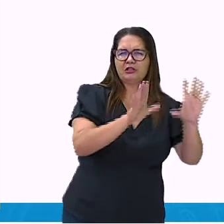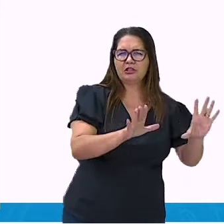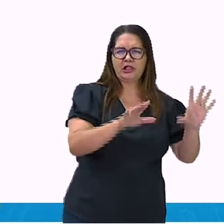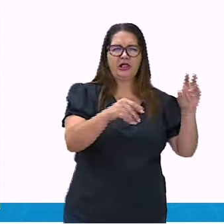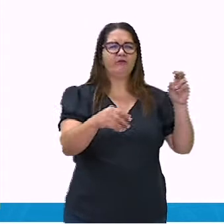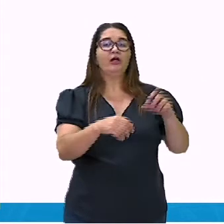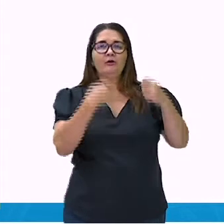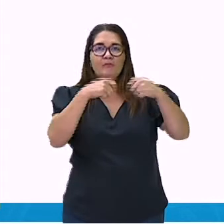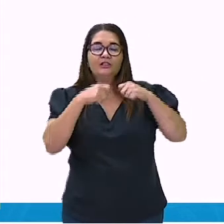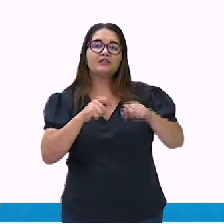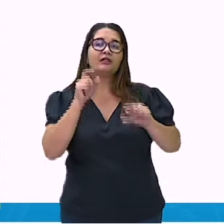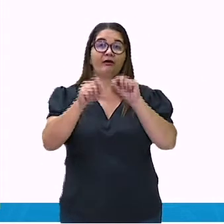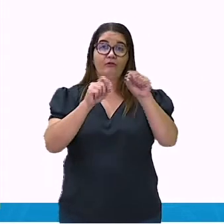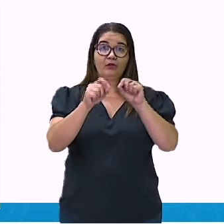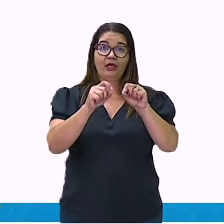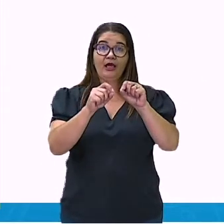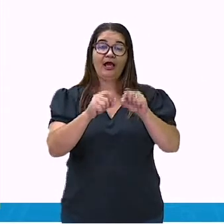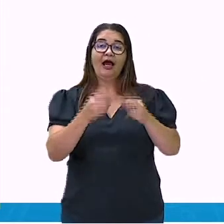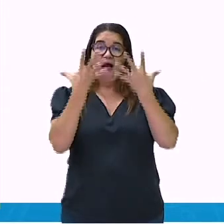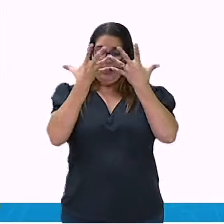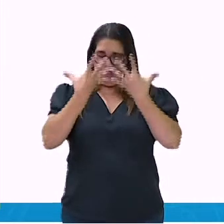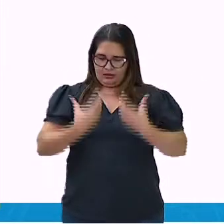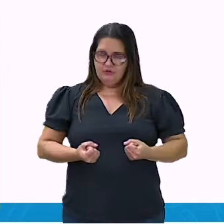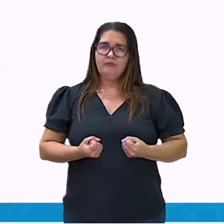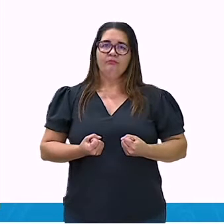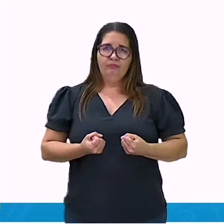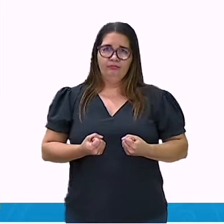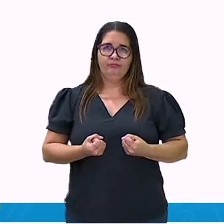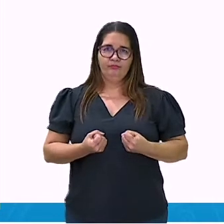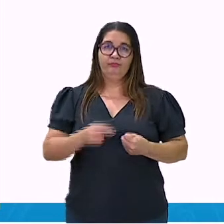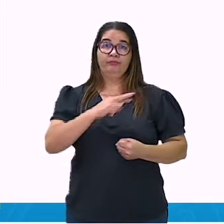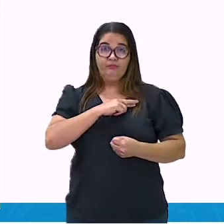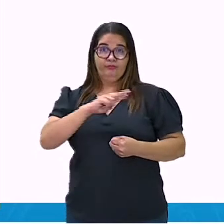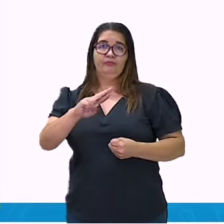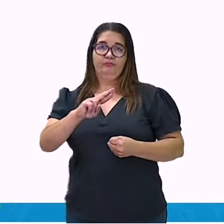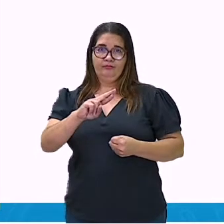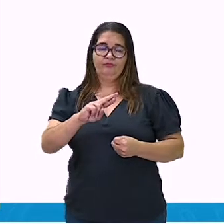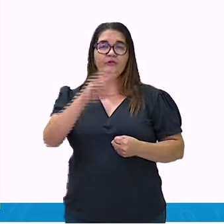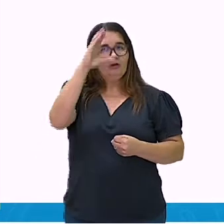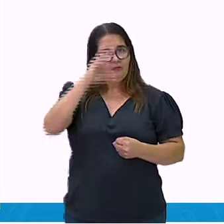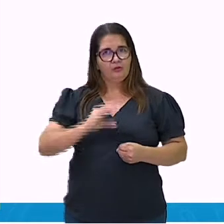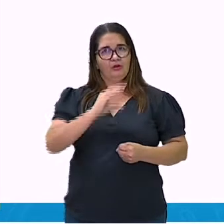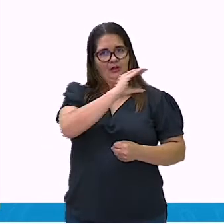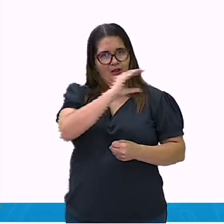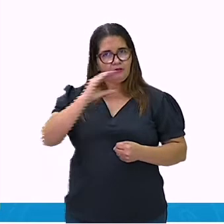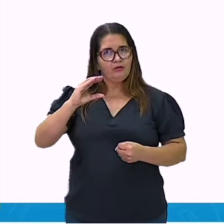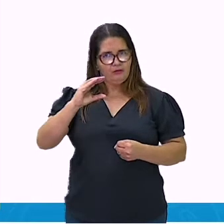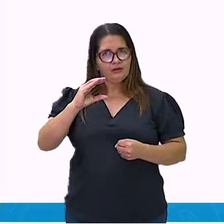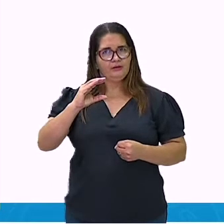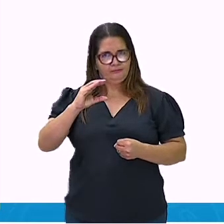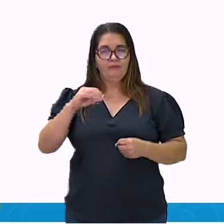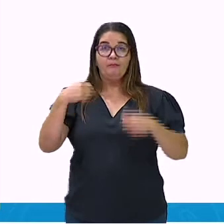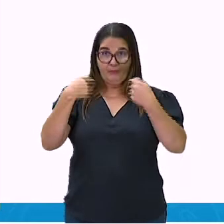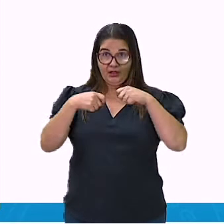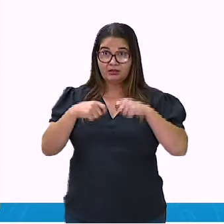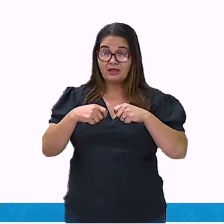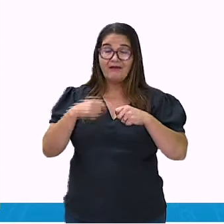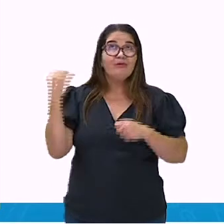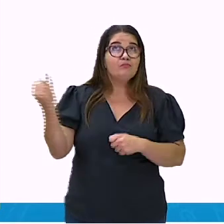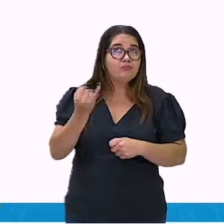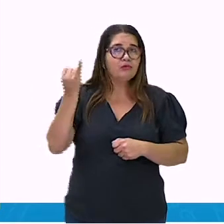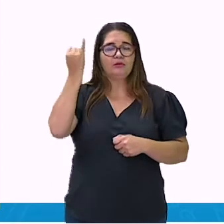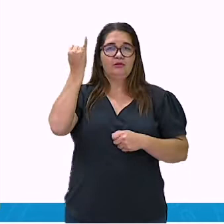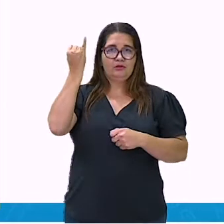de palmeiras, e tornaram-se depois mais sólidas, com alicerces em pedra e telhados de barro. Então,